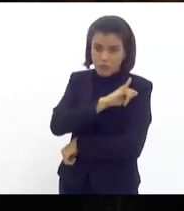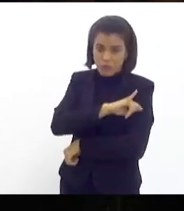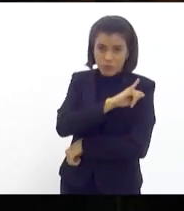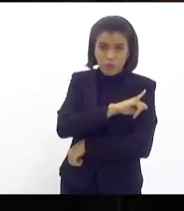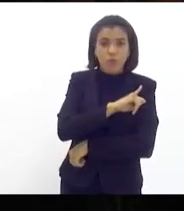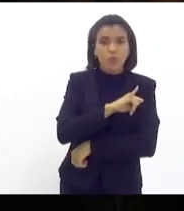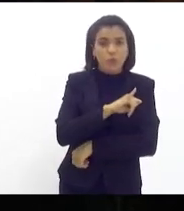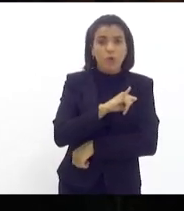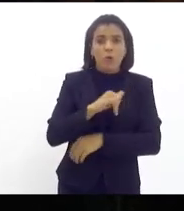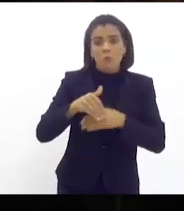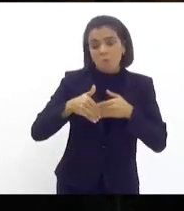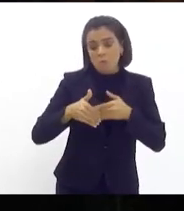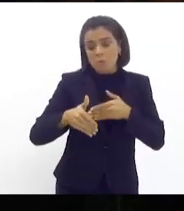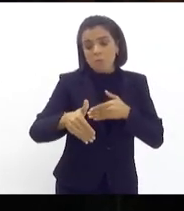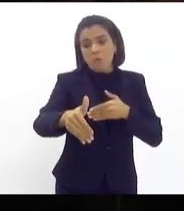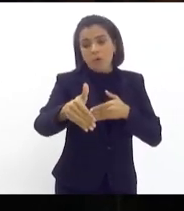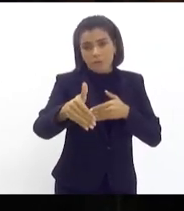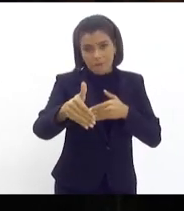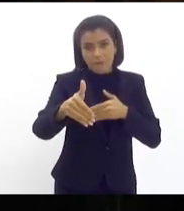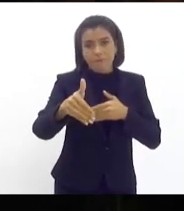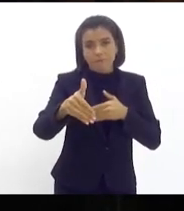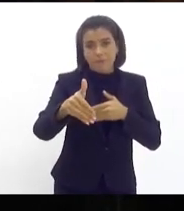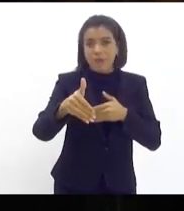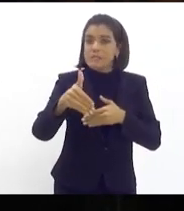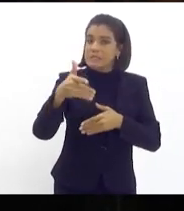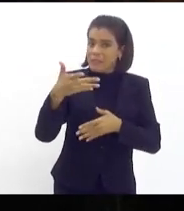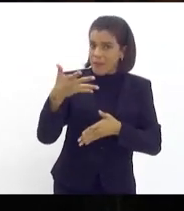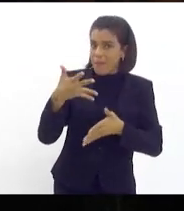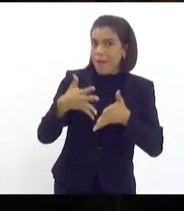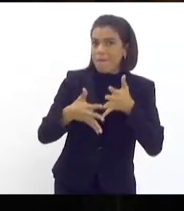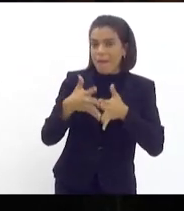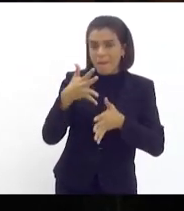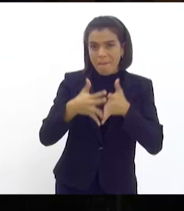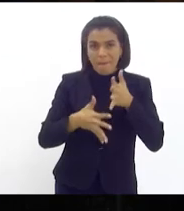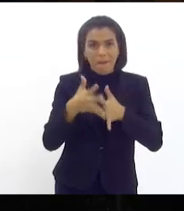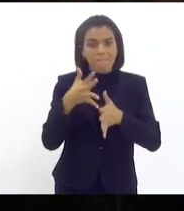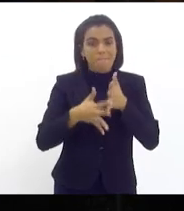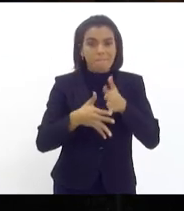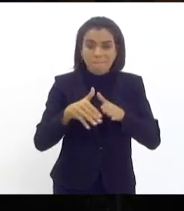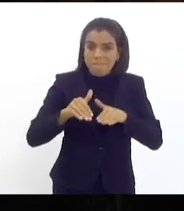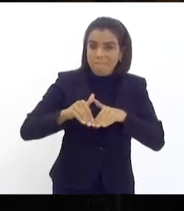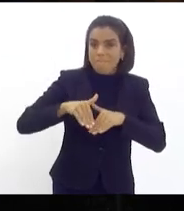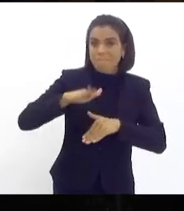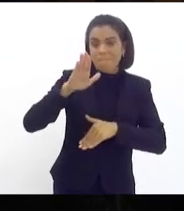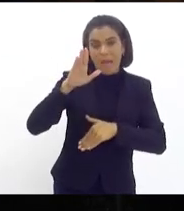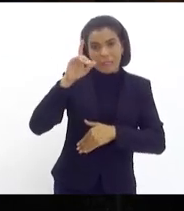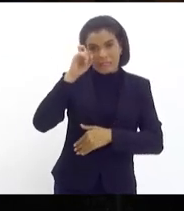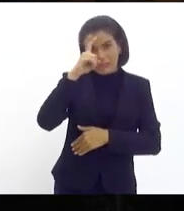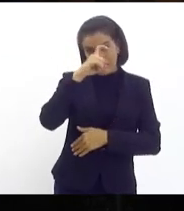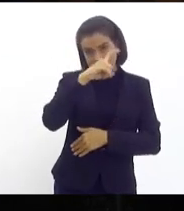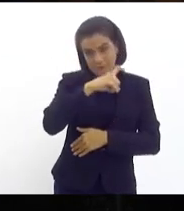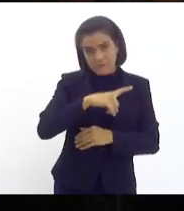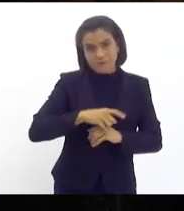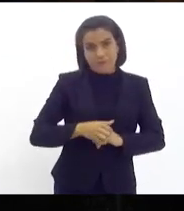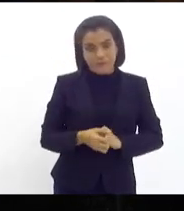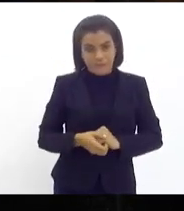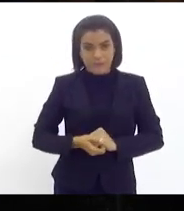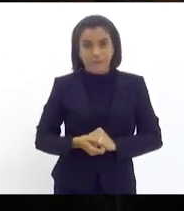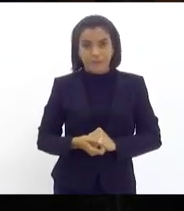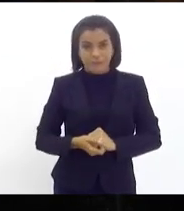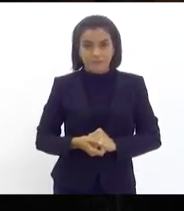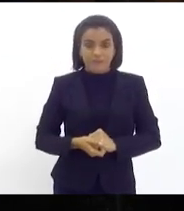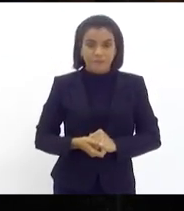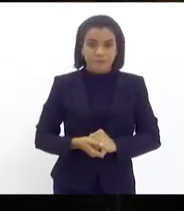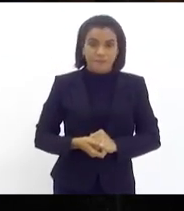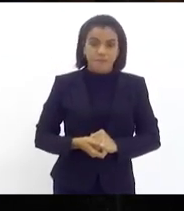os próximos tempos serão cada vez mais difíceis senhora presidente